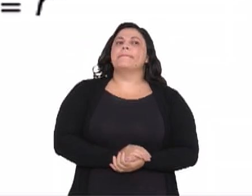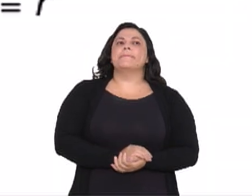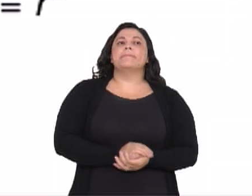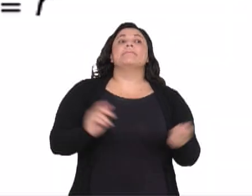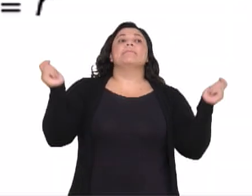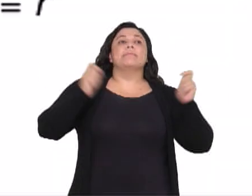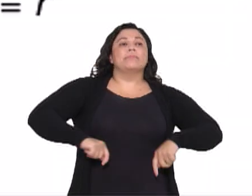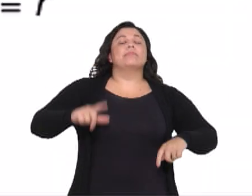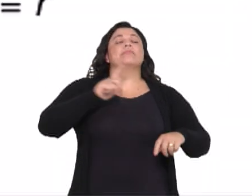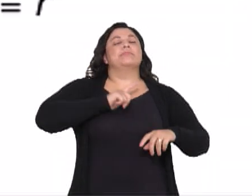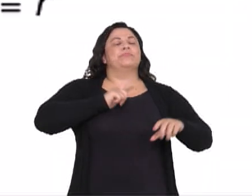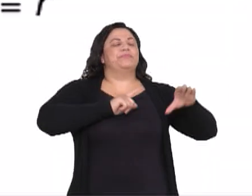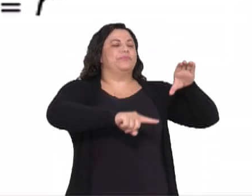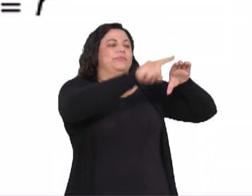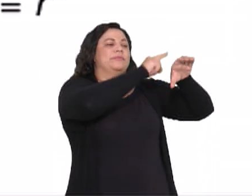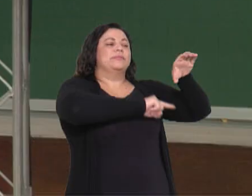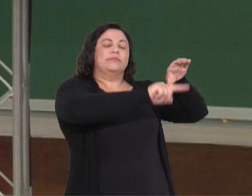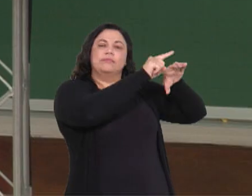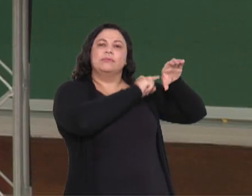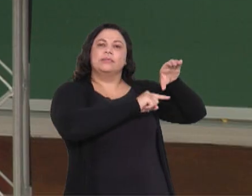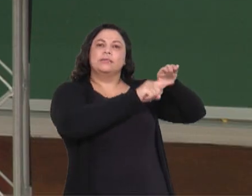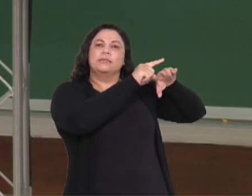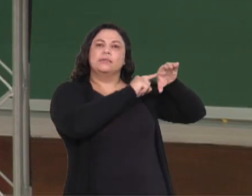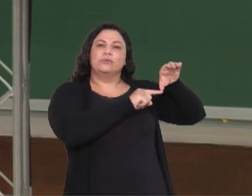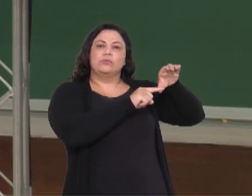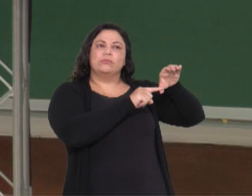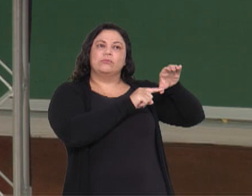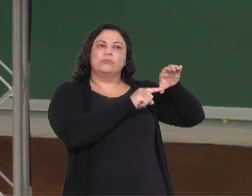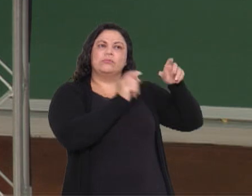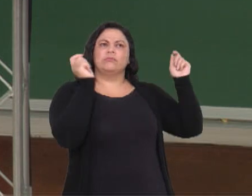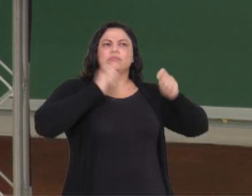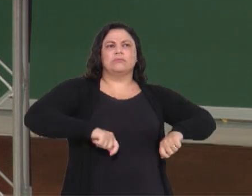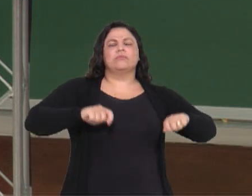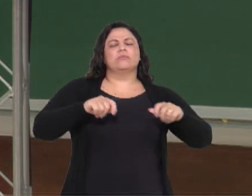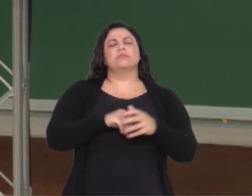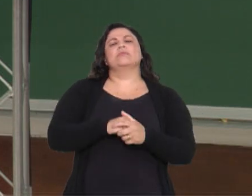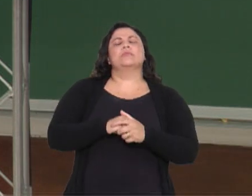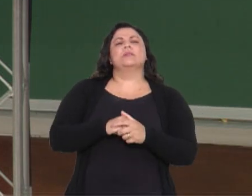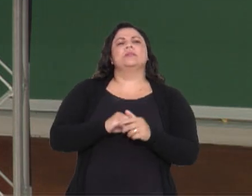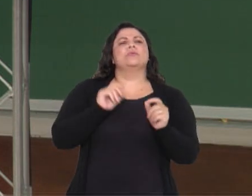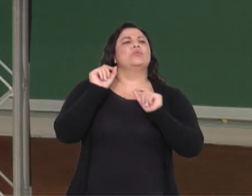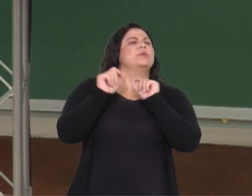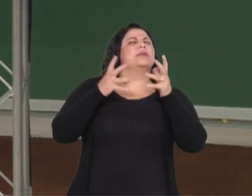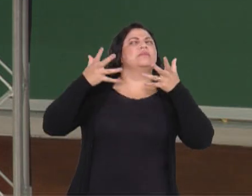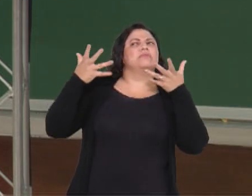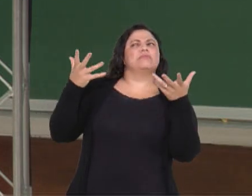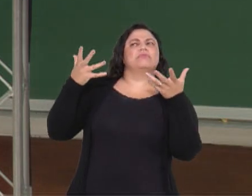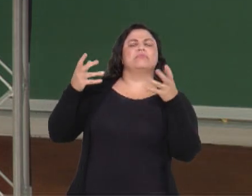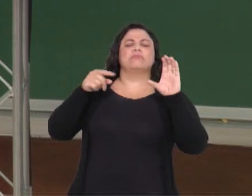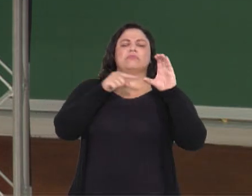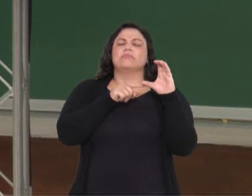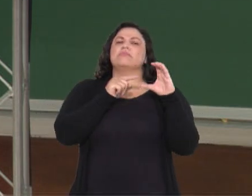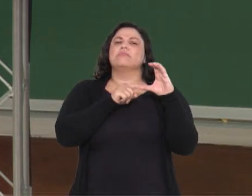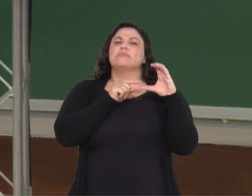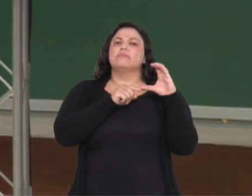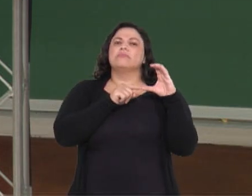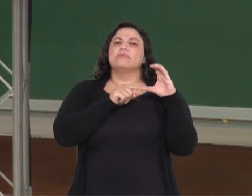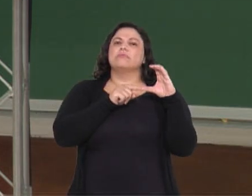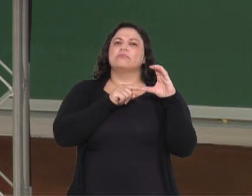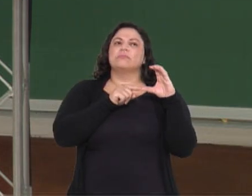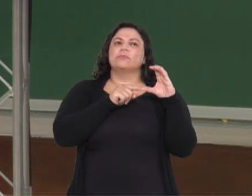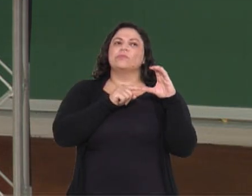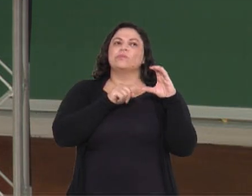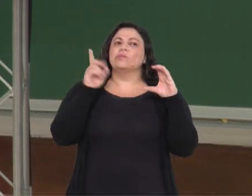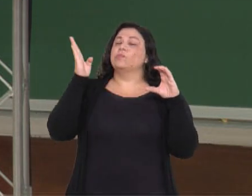circunferência. Essa circunferência está representada num plano cartesiano. Olha o centro, representado pelo C. Aqui nós